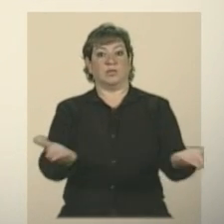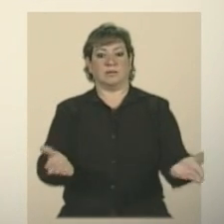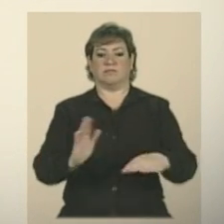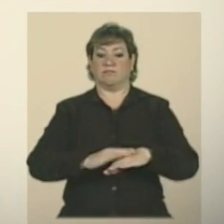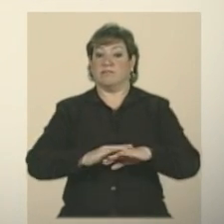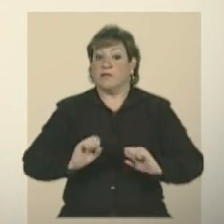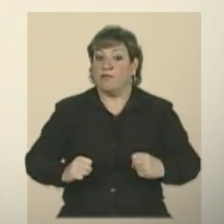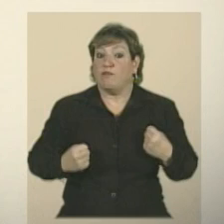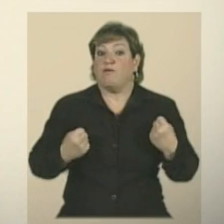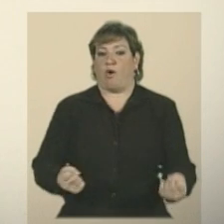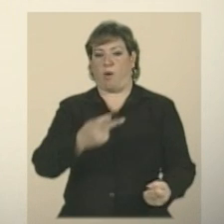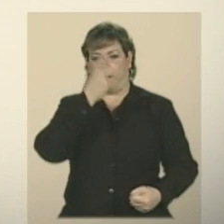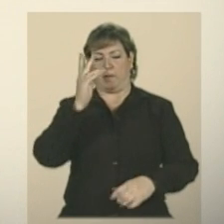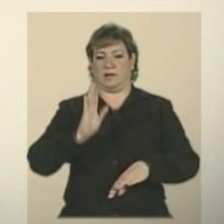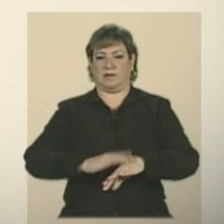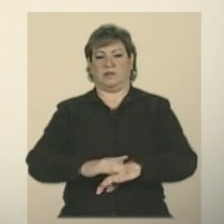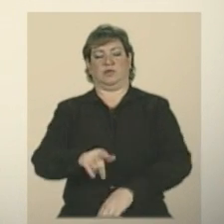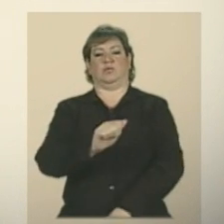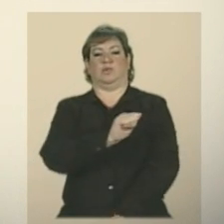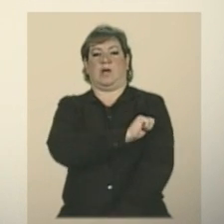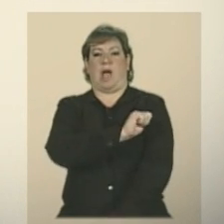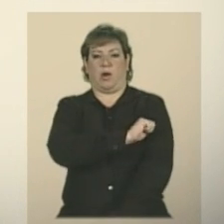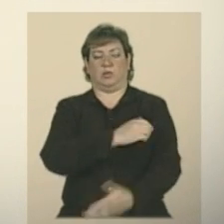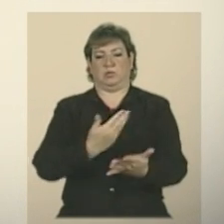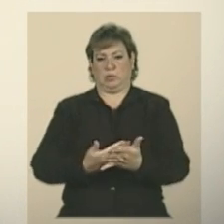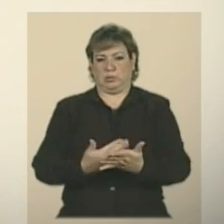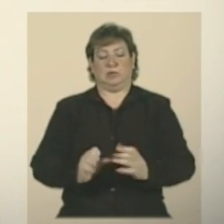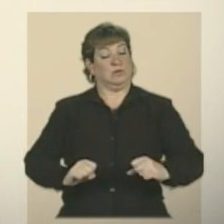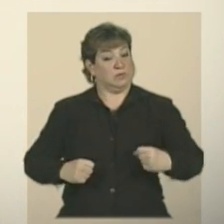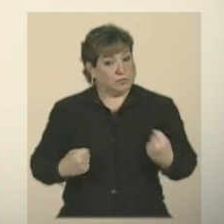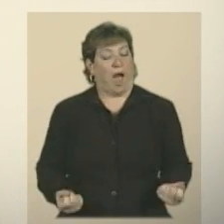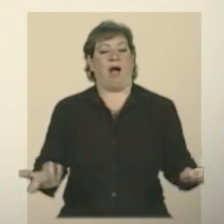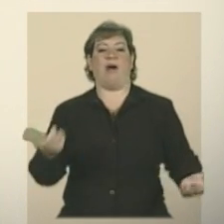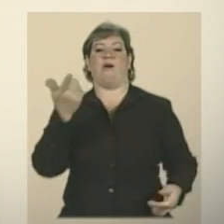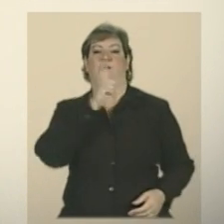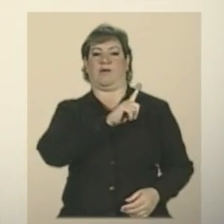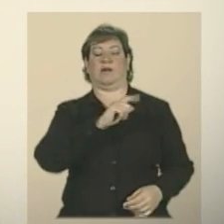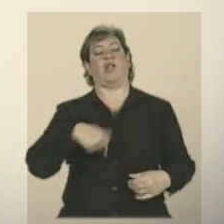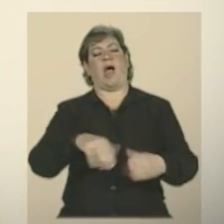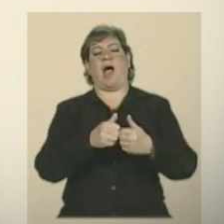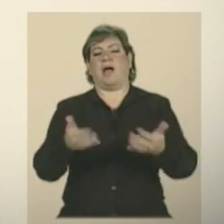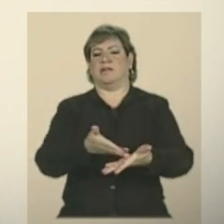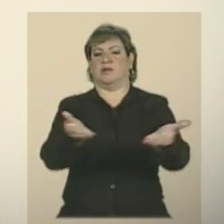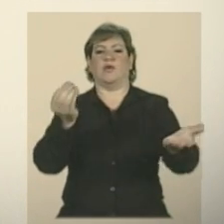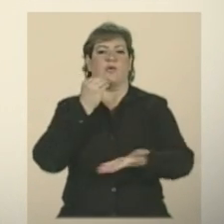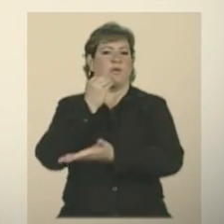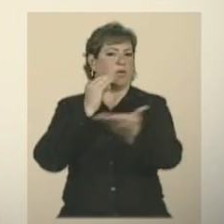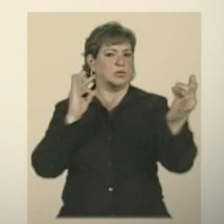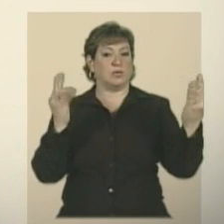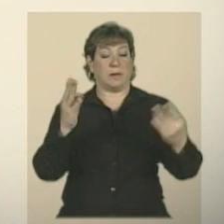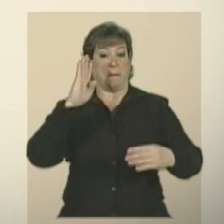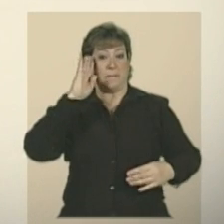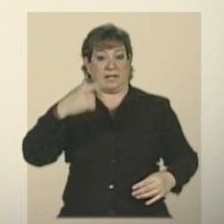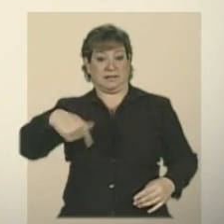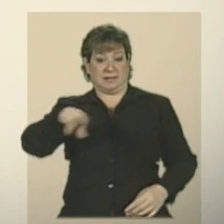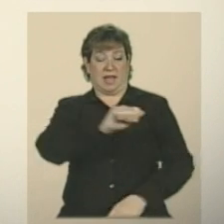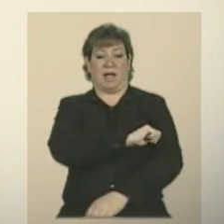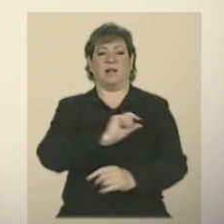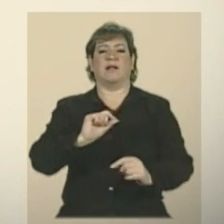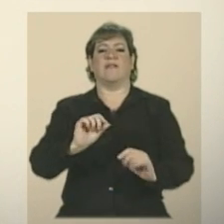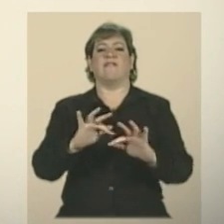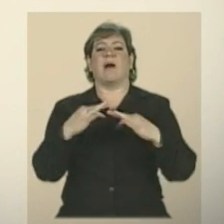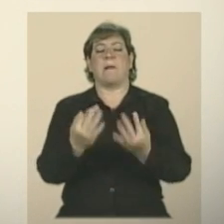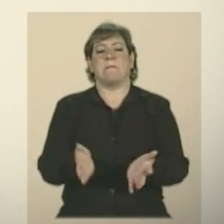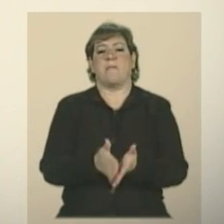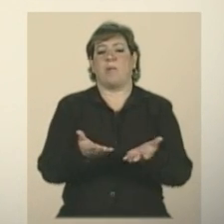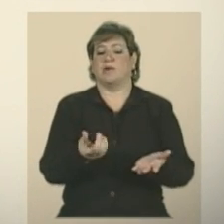o esforço do estudante. Com isso, estamos abrindo oportunidade a todos, inclusive para aqueles alunos de famílias pobres